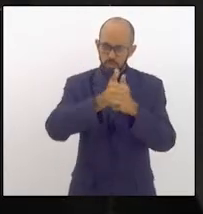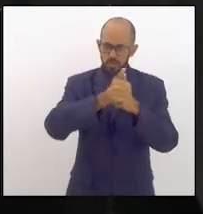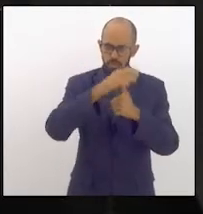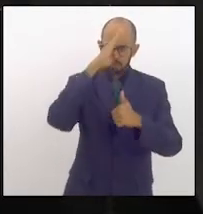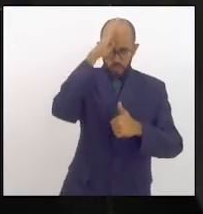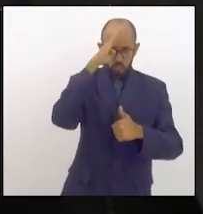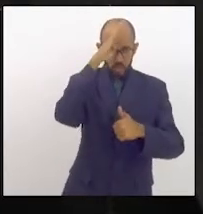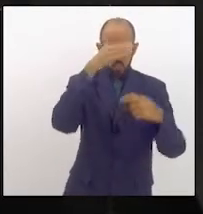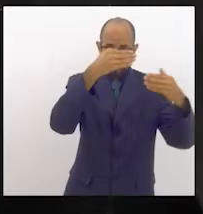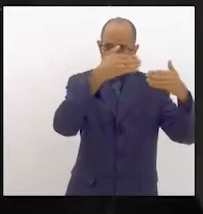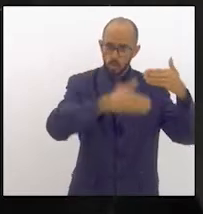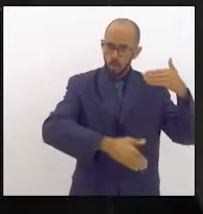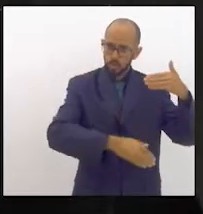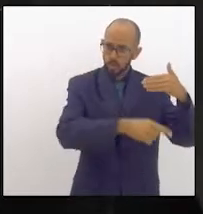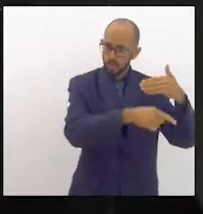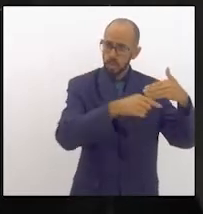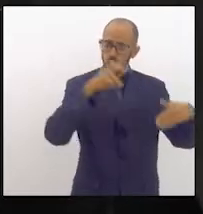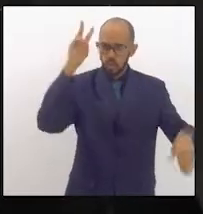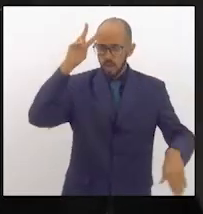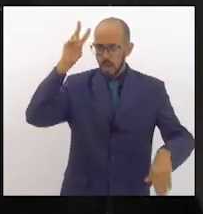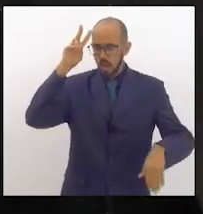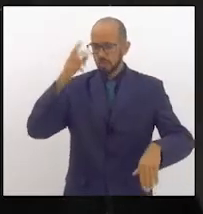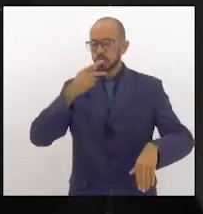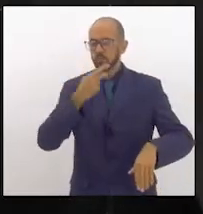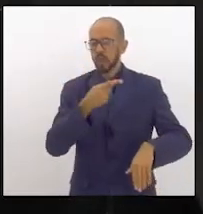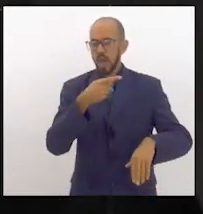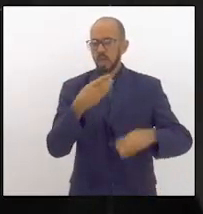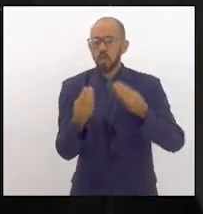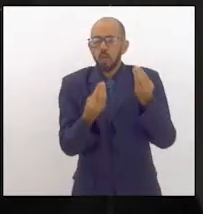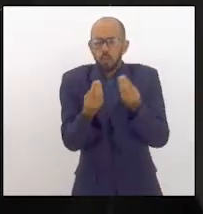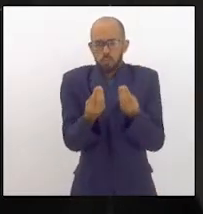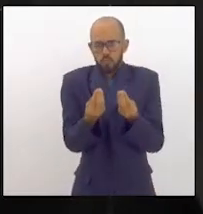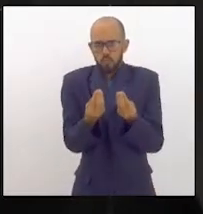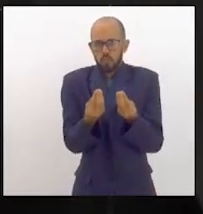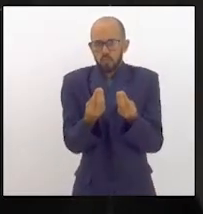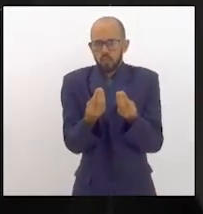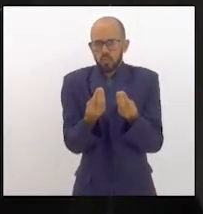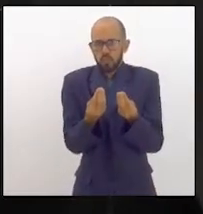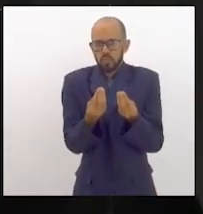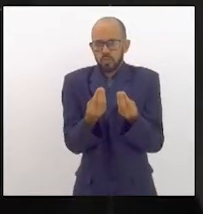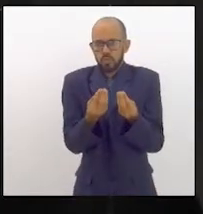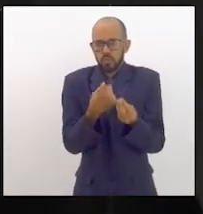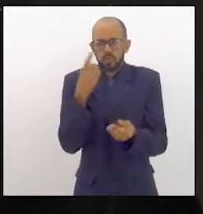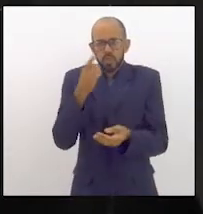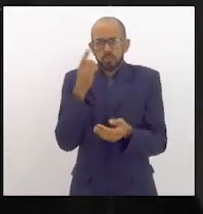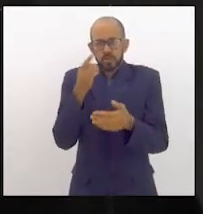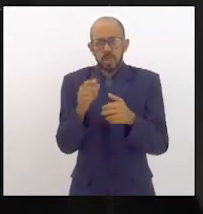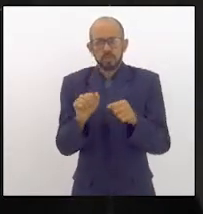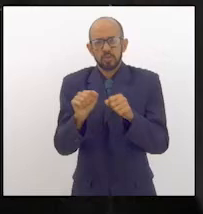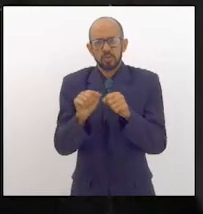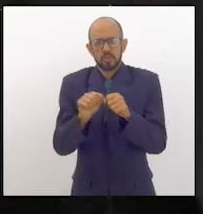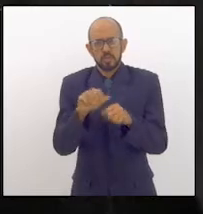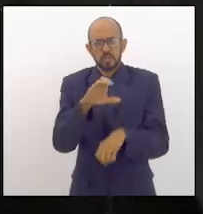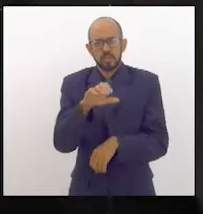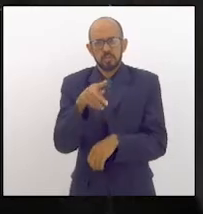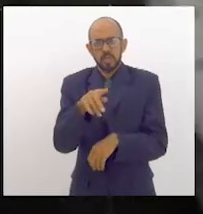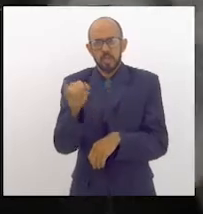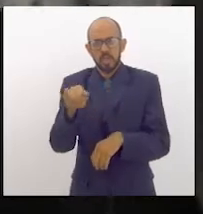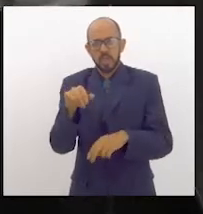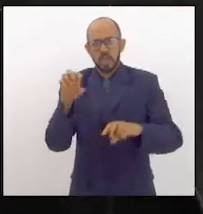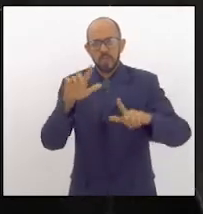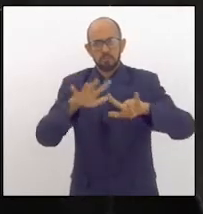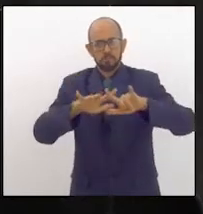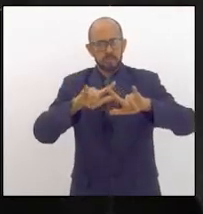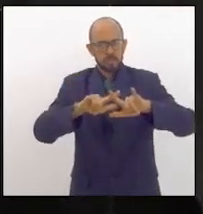foram contrários e o me lembro de ter comentado como pode né o deputado que conduziu à CPI das milícias não ter aprovação